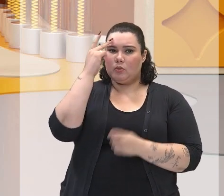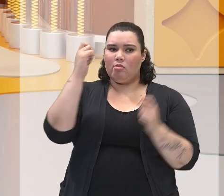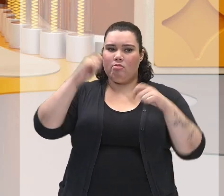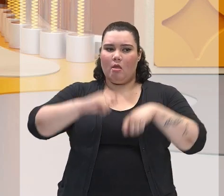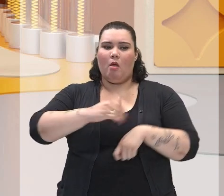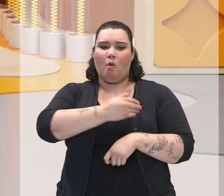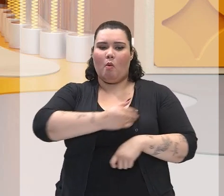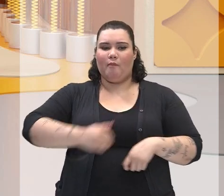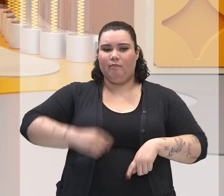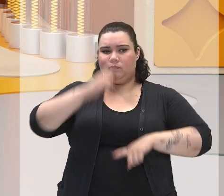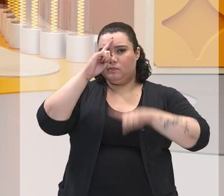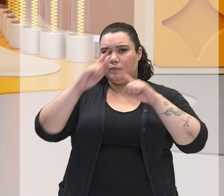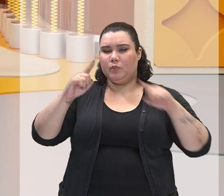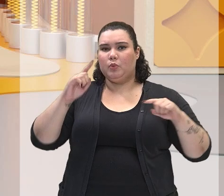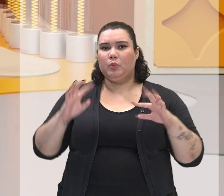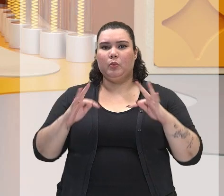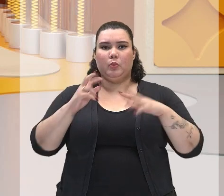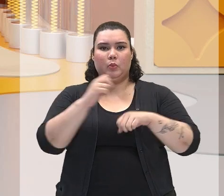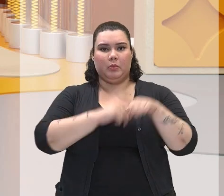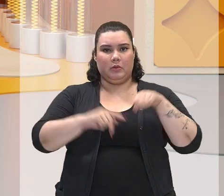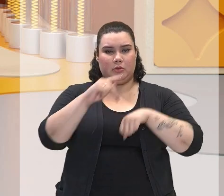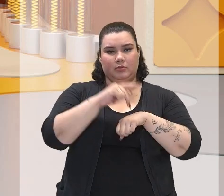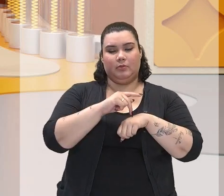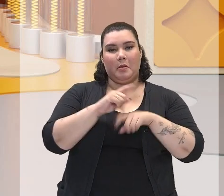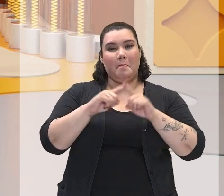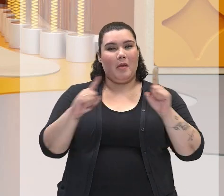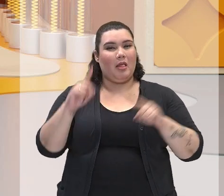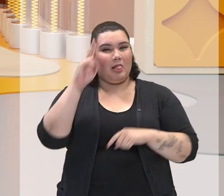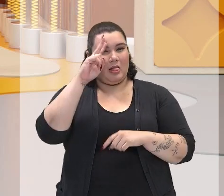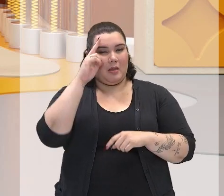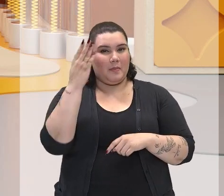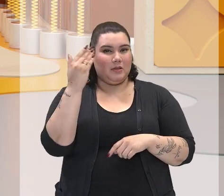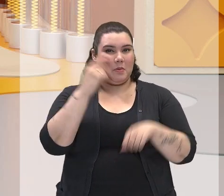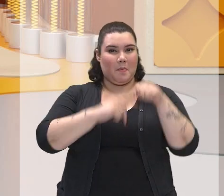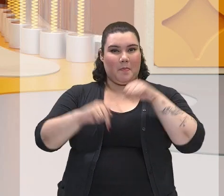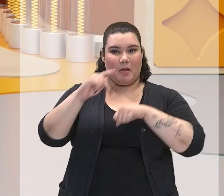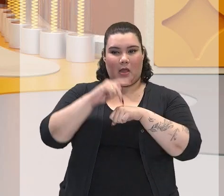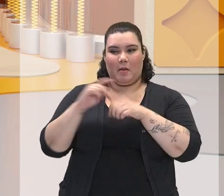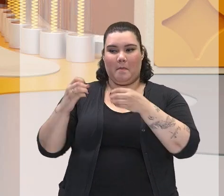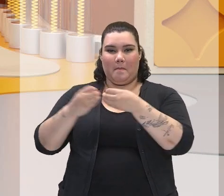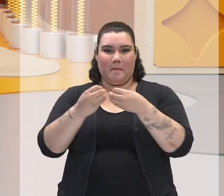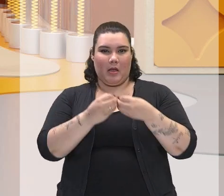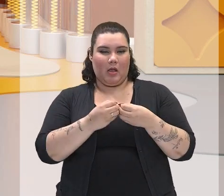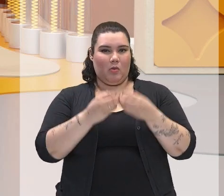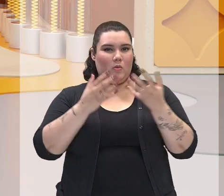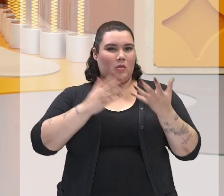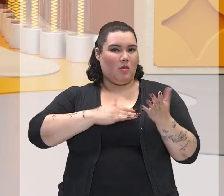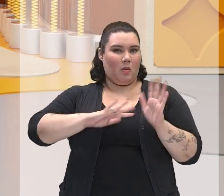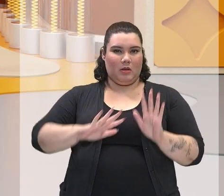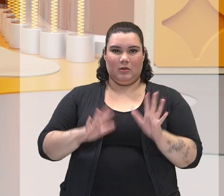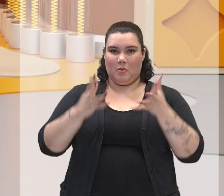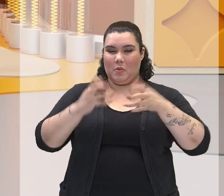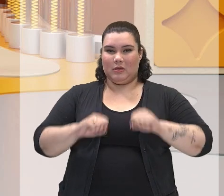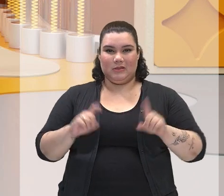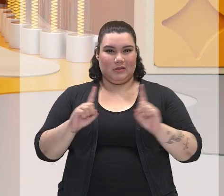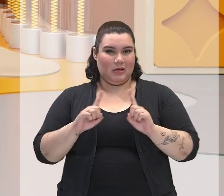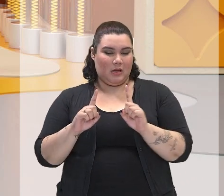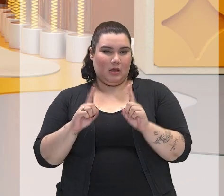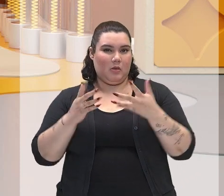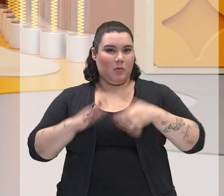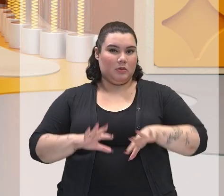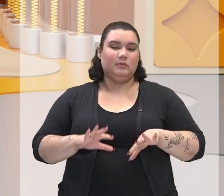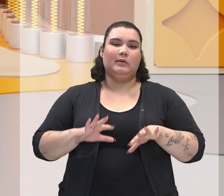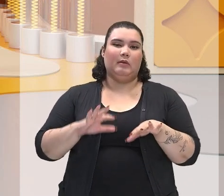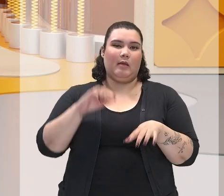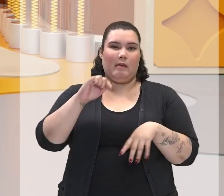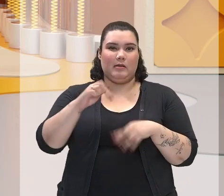Mas lembra que por conta das coalizões dos países estrangeiros que não gostavam da Revolução, eles que começaram a atacar a França, foi formado o